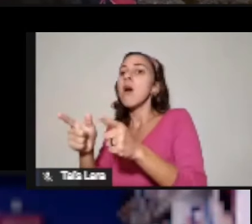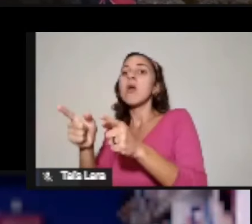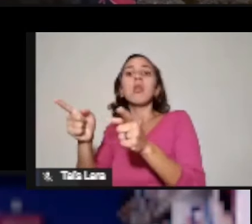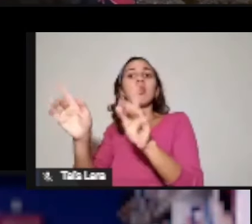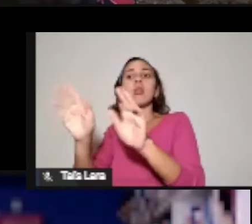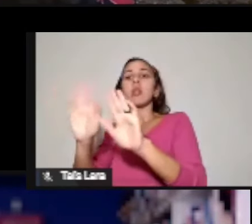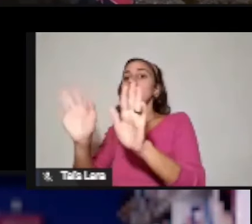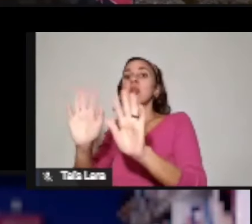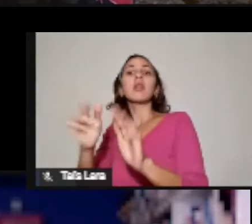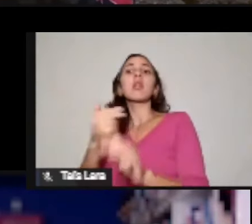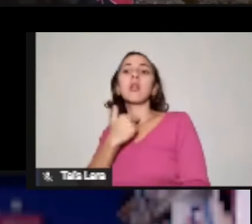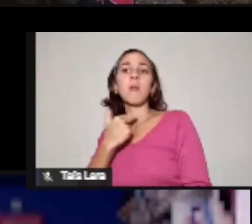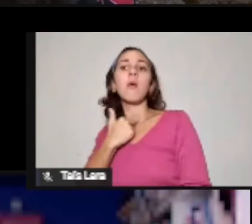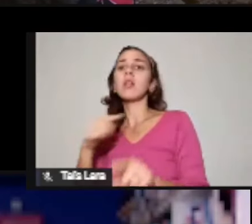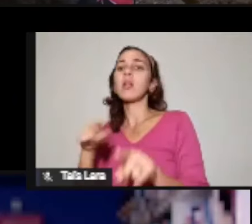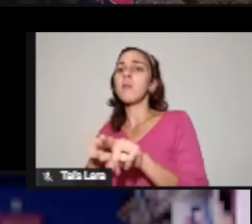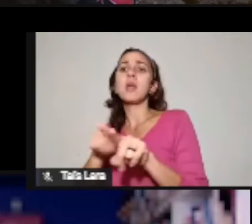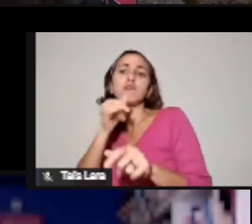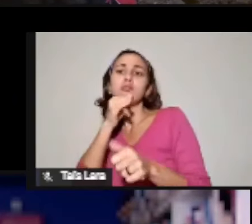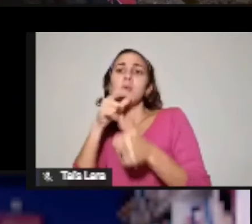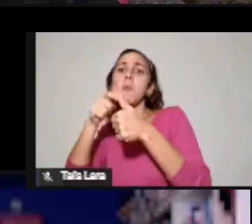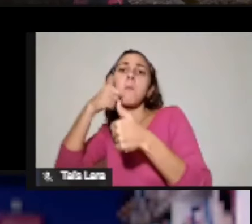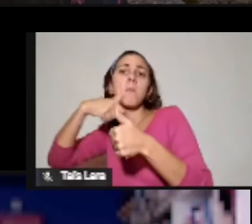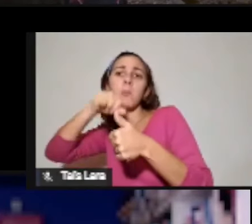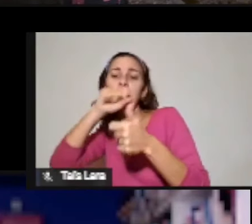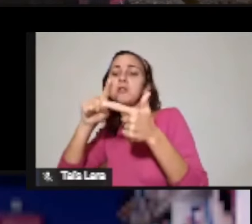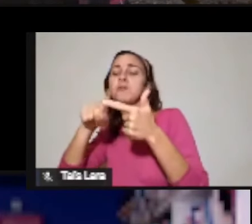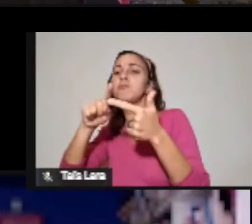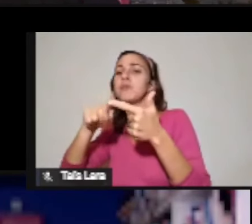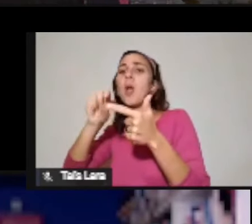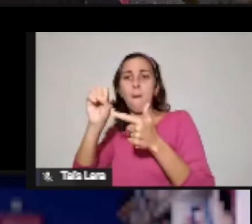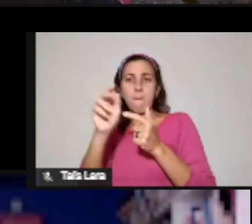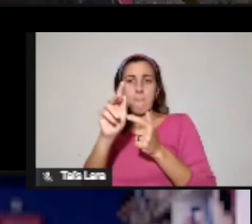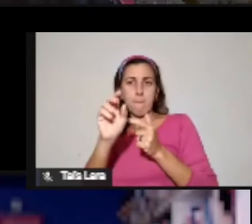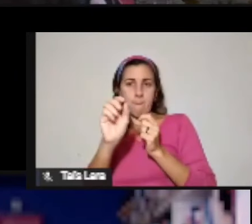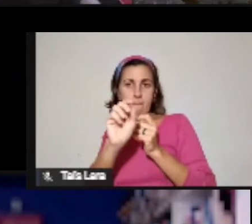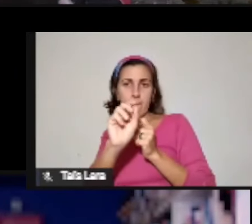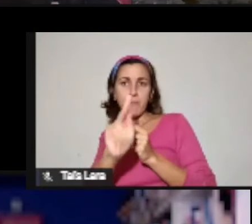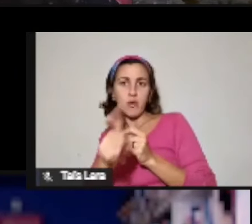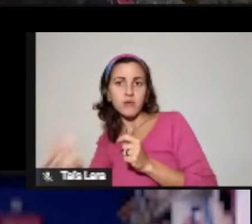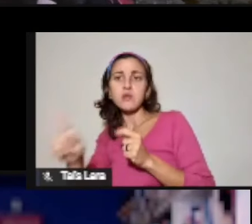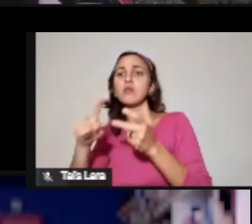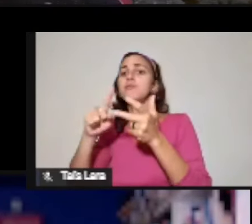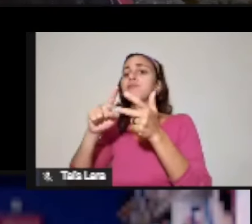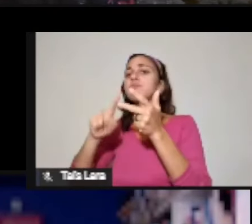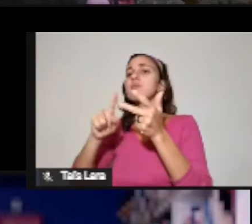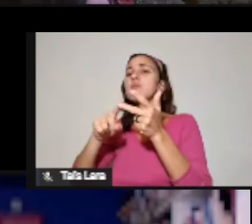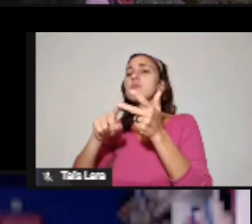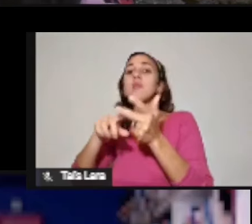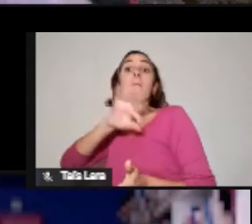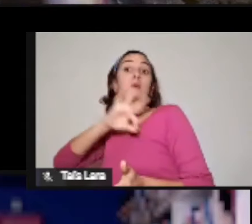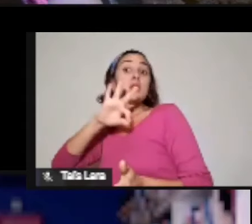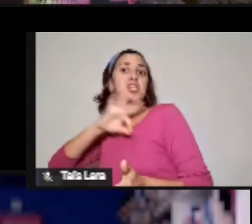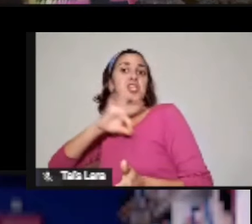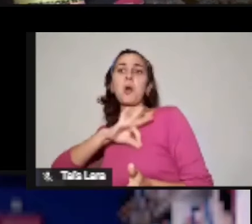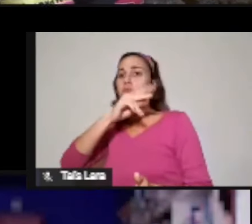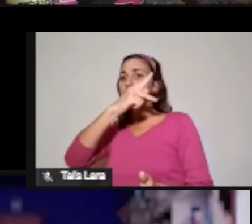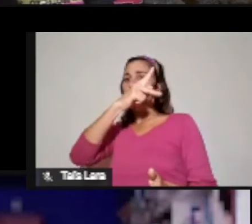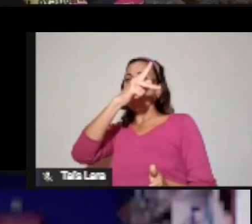público, se é policial, por exemplo, seria um agente público, se é um presidente ou quem quer que seja. Qualquer pessoa